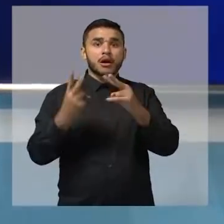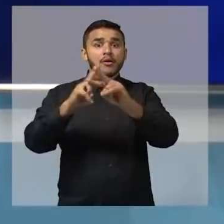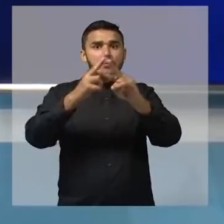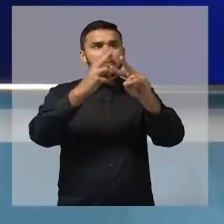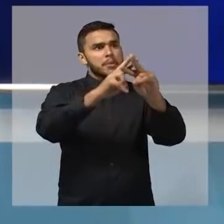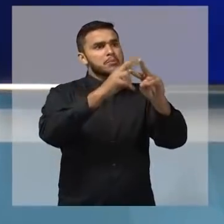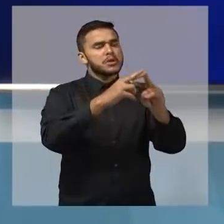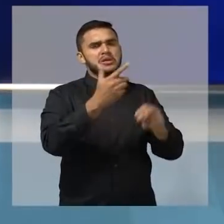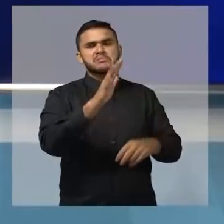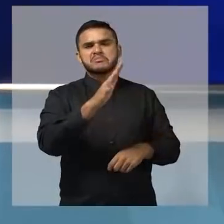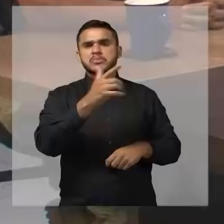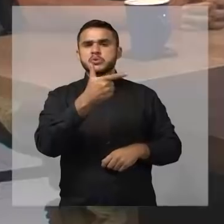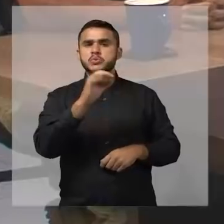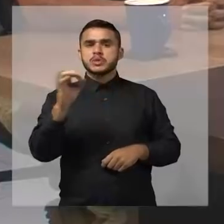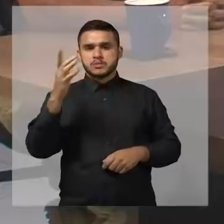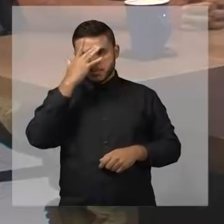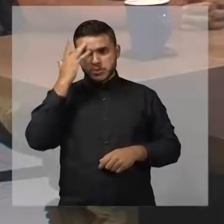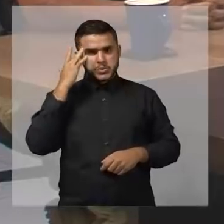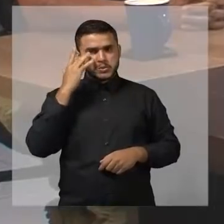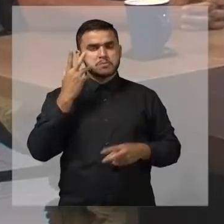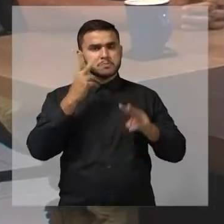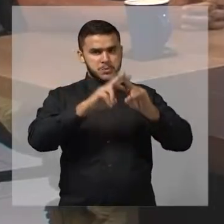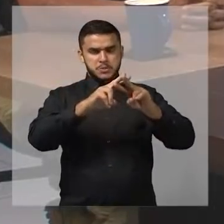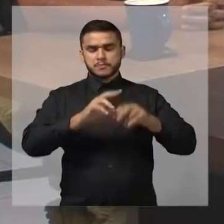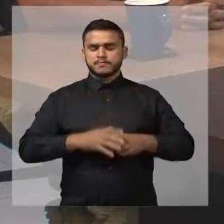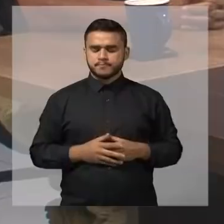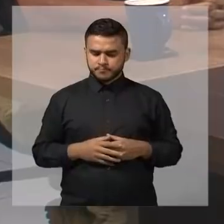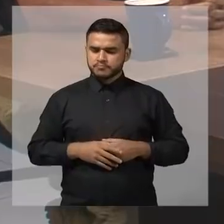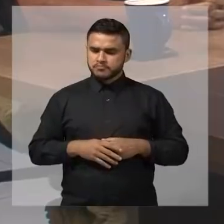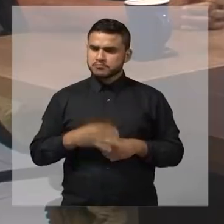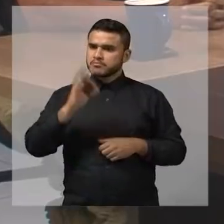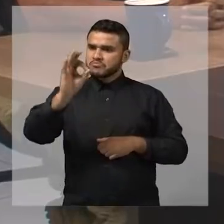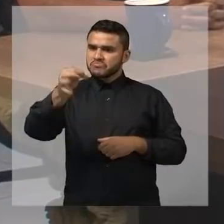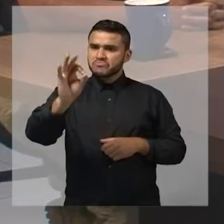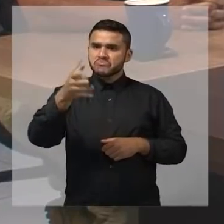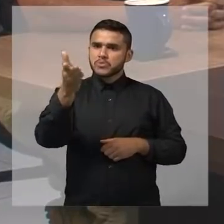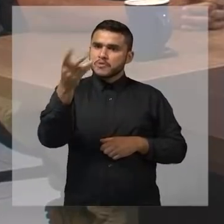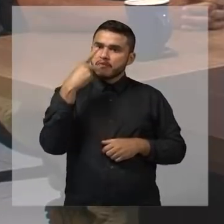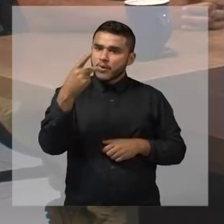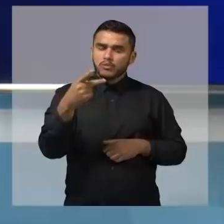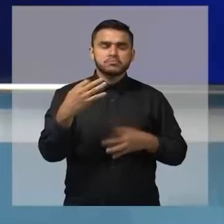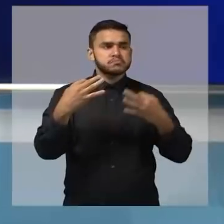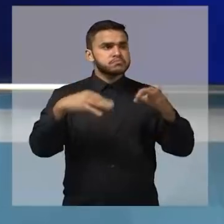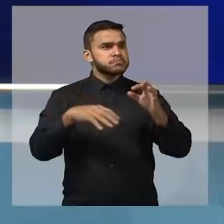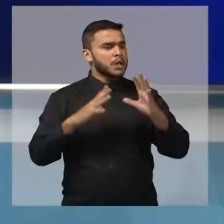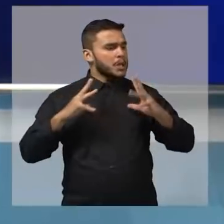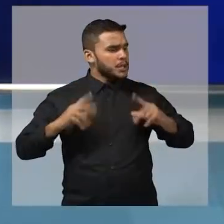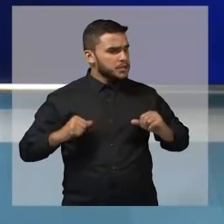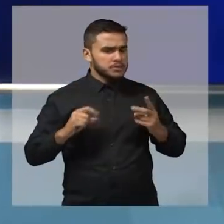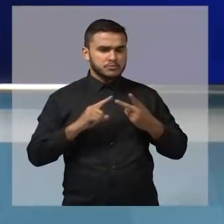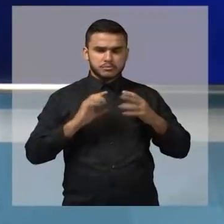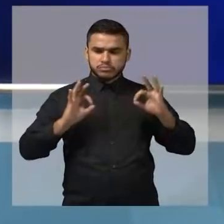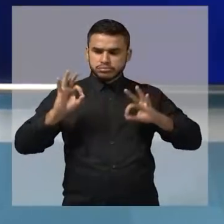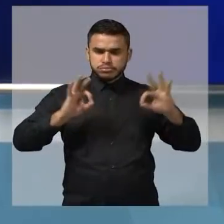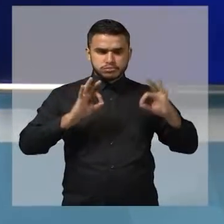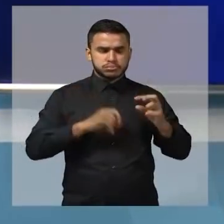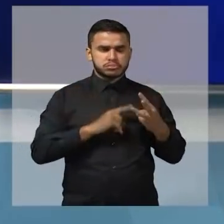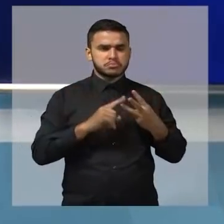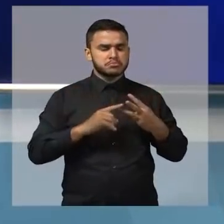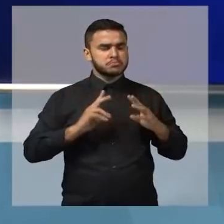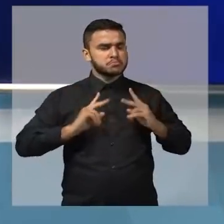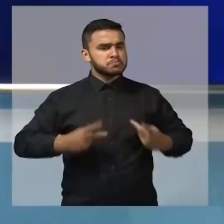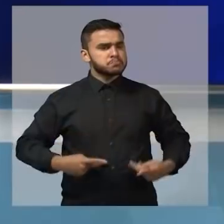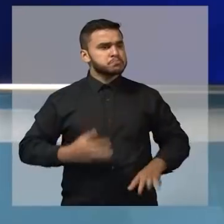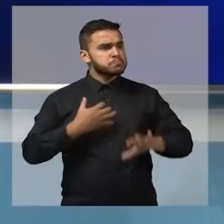lá é que há tudo isso que o senhor acabou de falar, limpeza, organização, humanização a partir do espaço